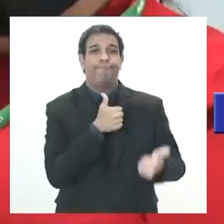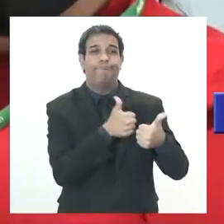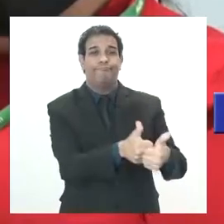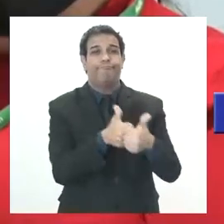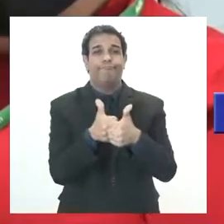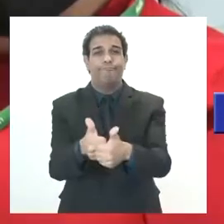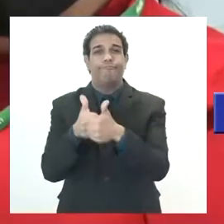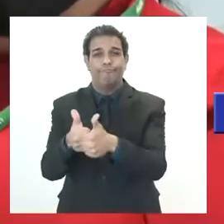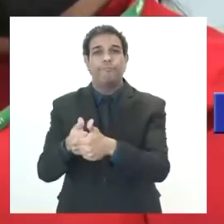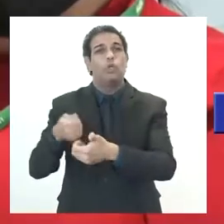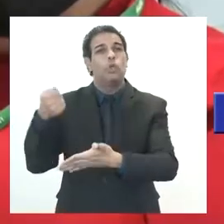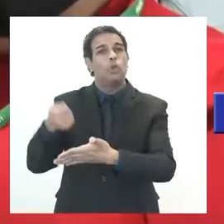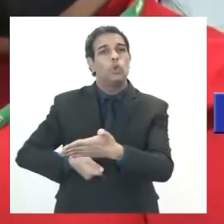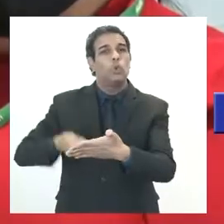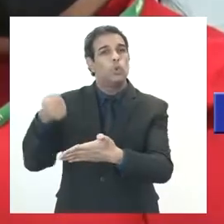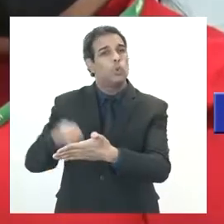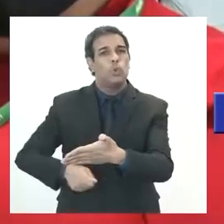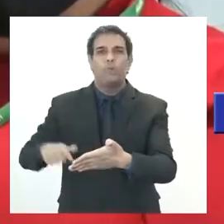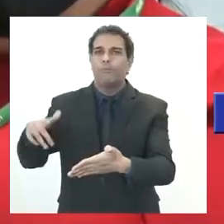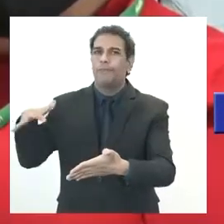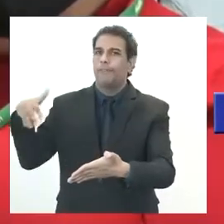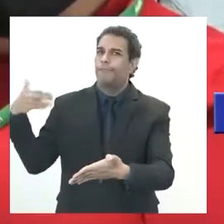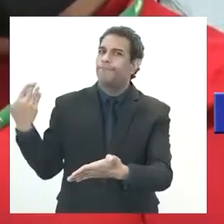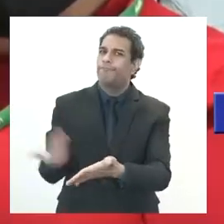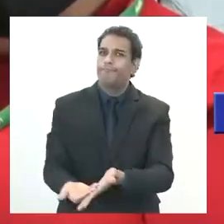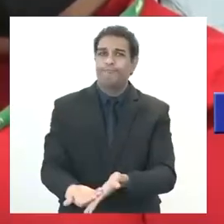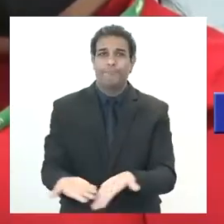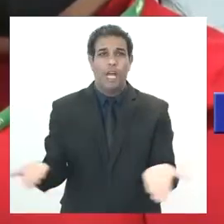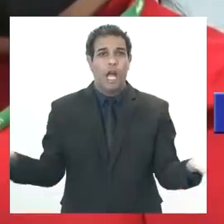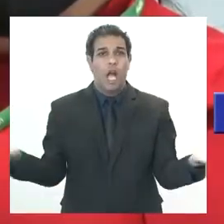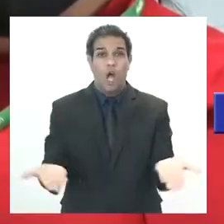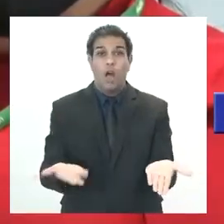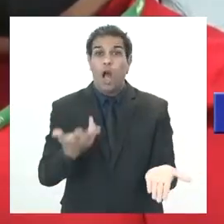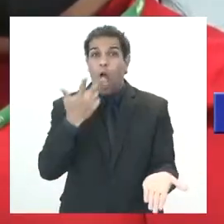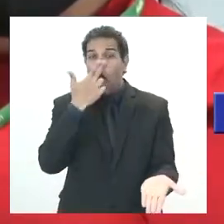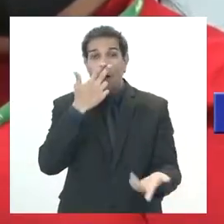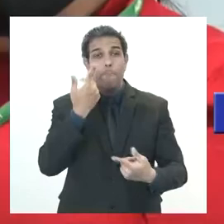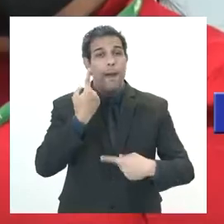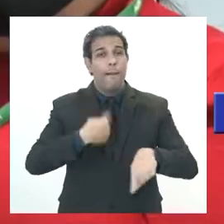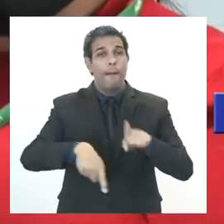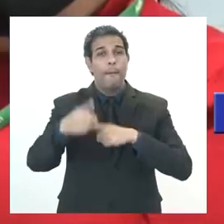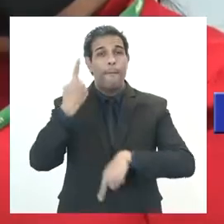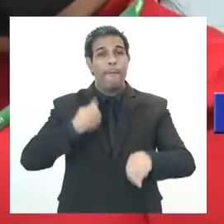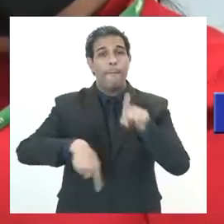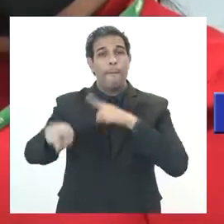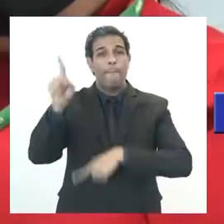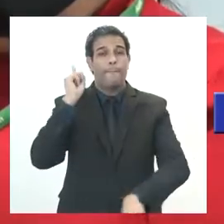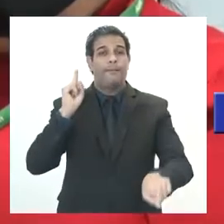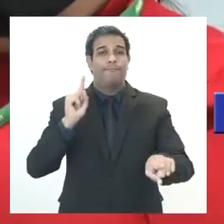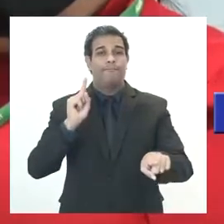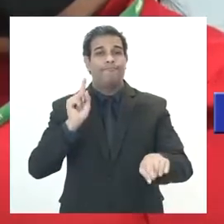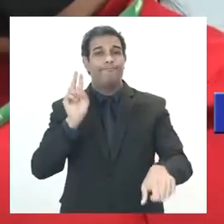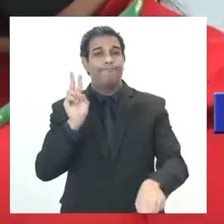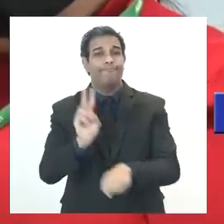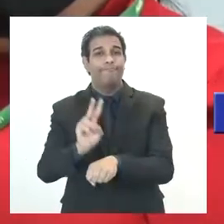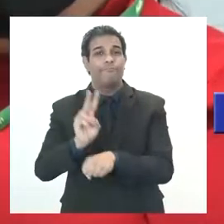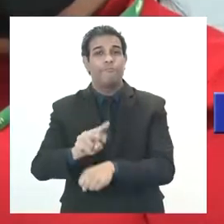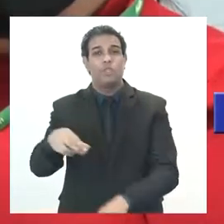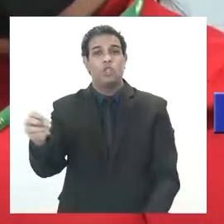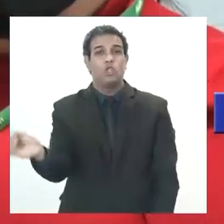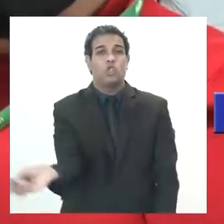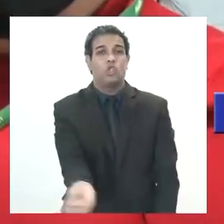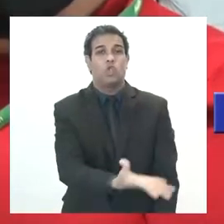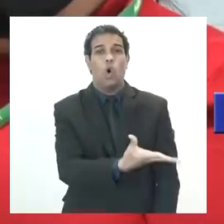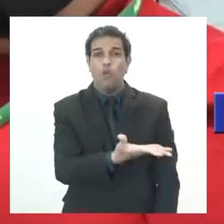a gente tem uma luta dupla deputada que o regime de recuperação fiscal né novo aqui tá aqui